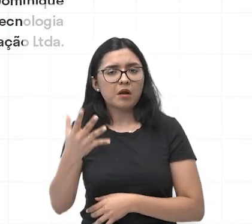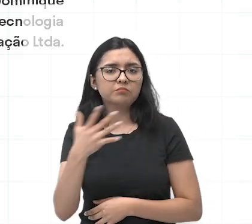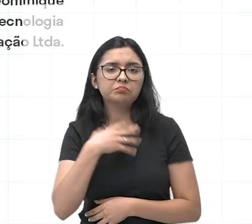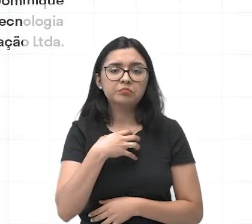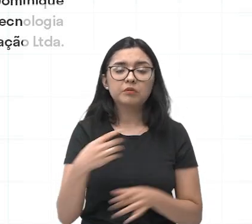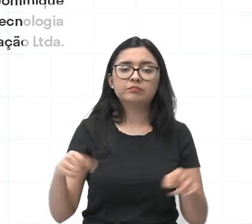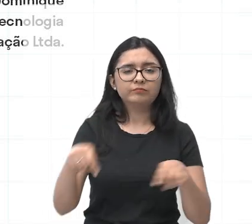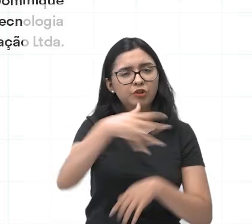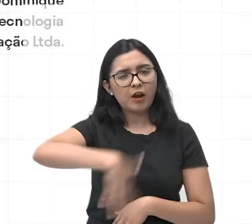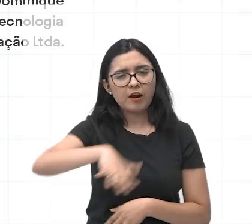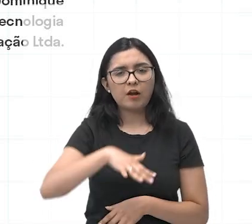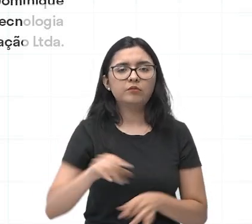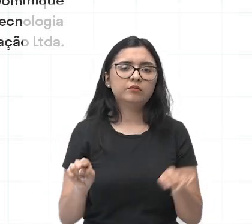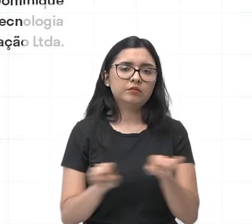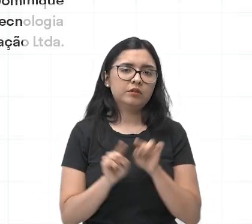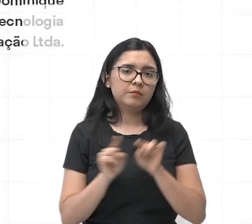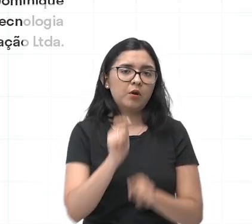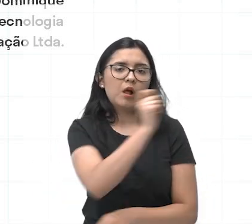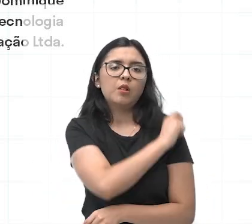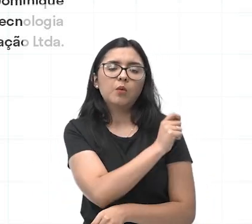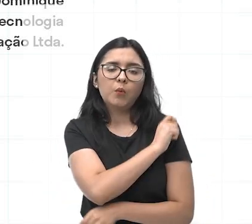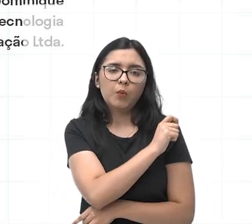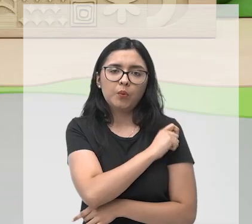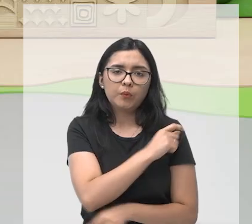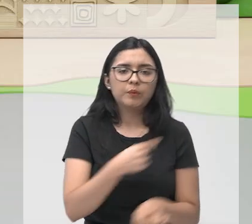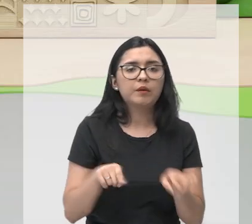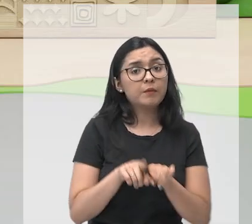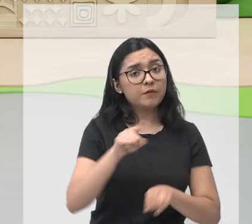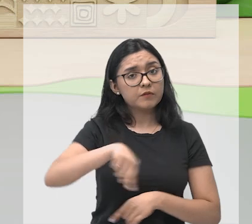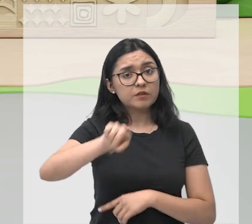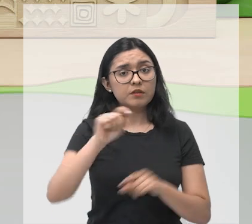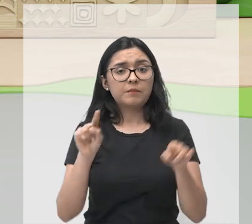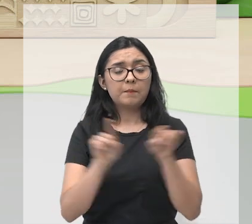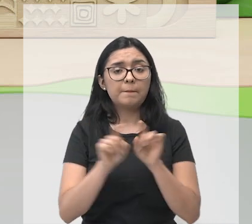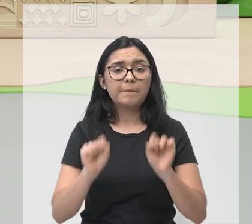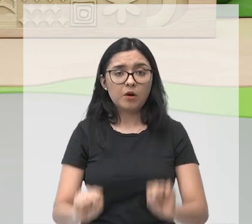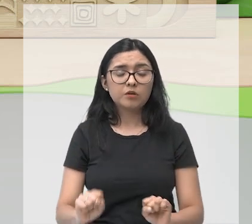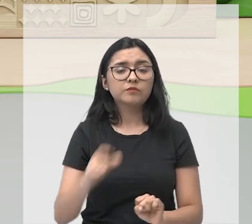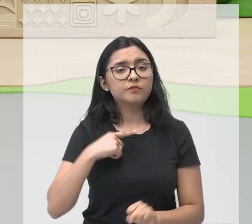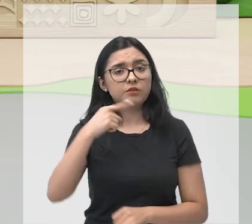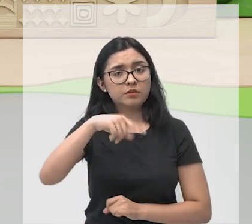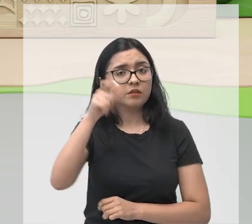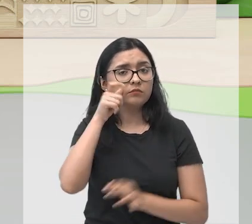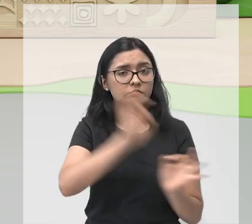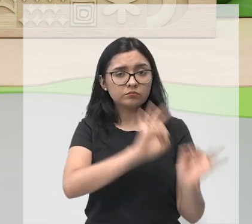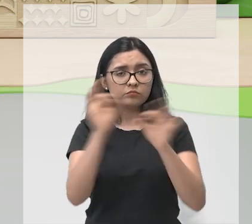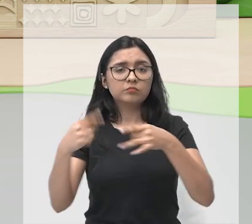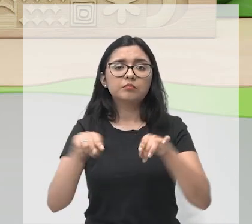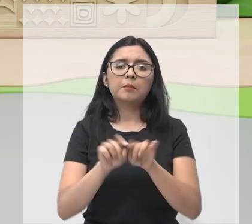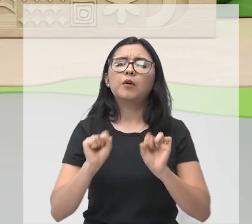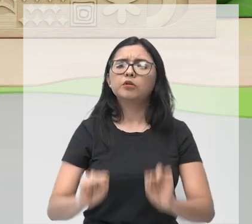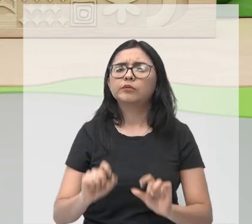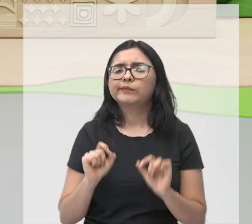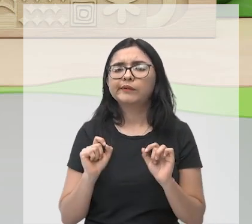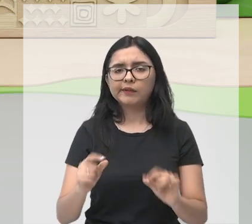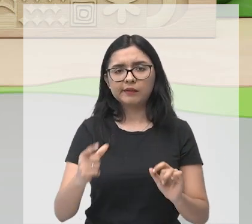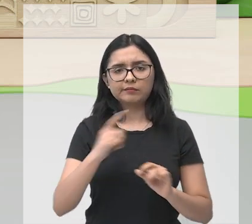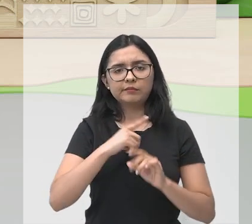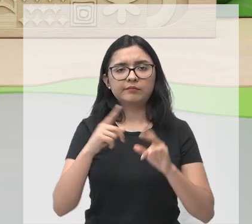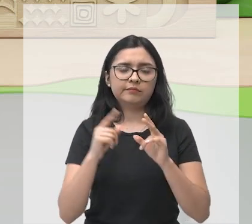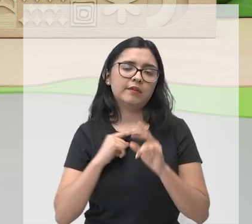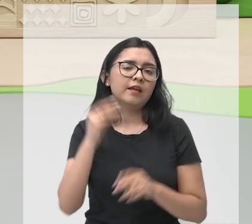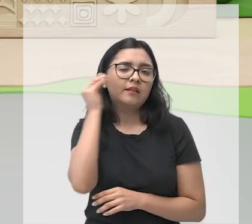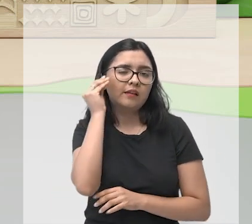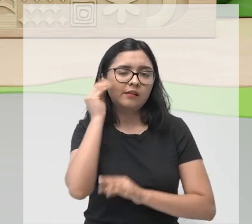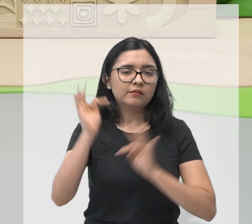de um modo geral, tanto do estudante. Aí você também pode, você que está nos assistindo aí também pode fazer esses